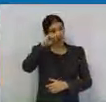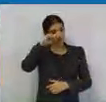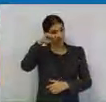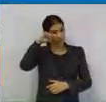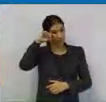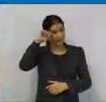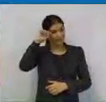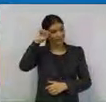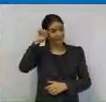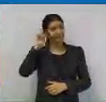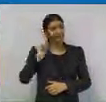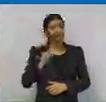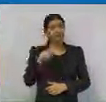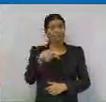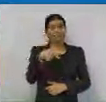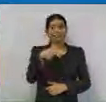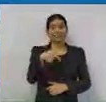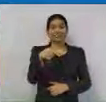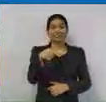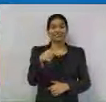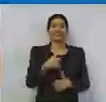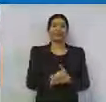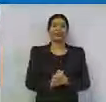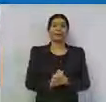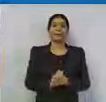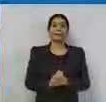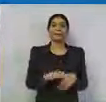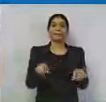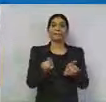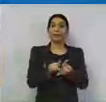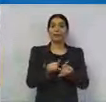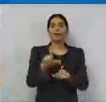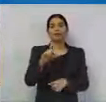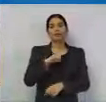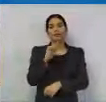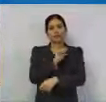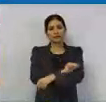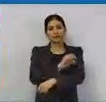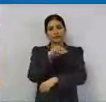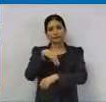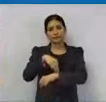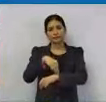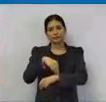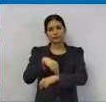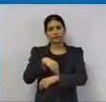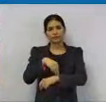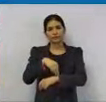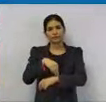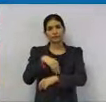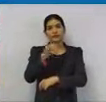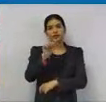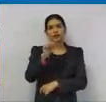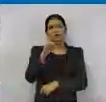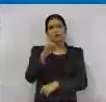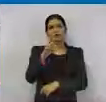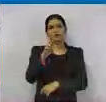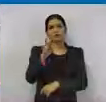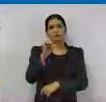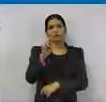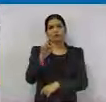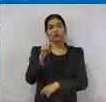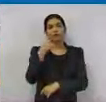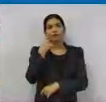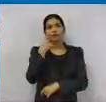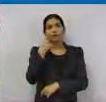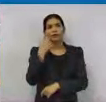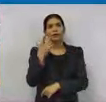7. A implantação também da adutora Augusto Montenegro da zona de expansão. Como vocês podem ver também pelo